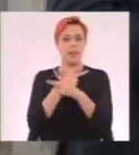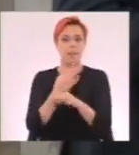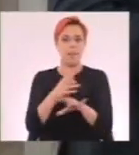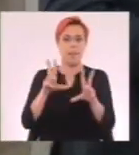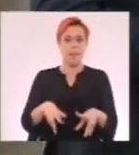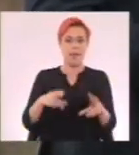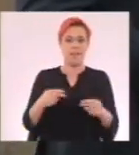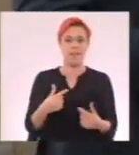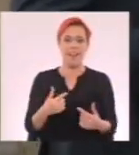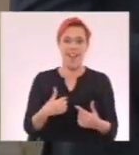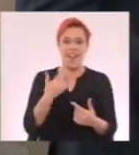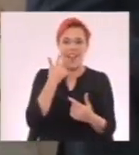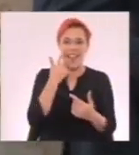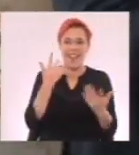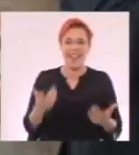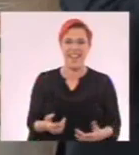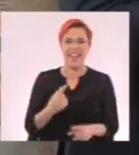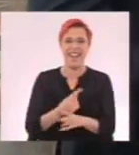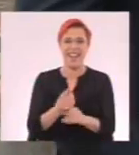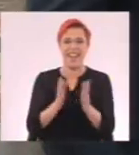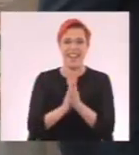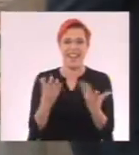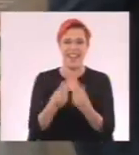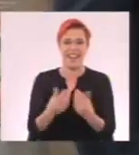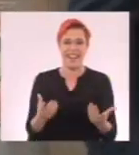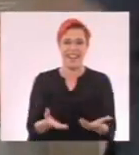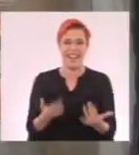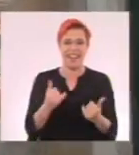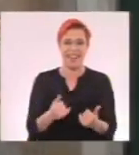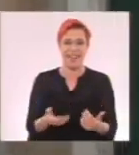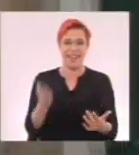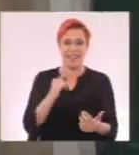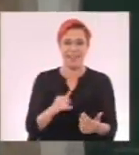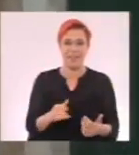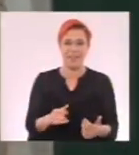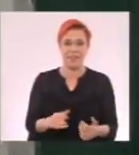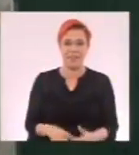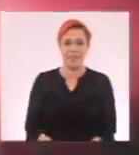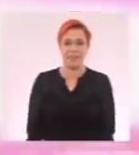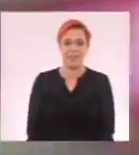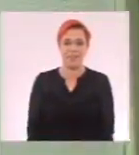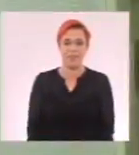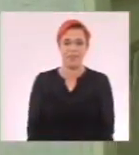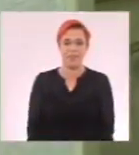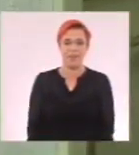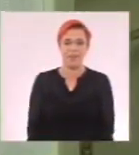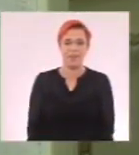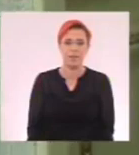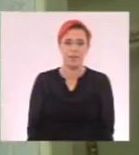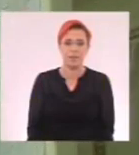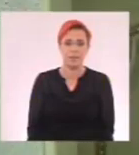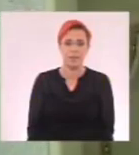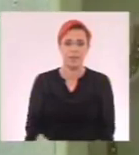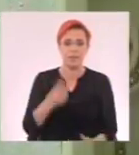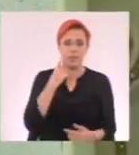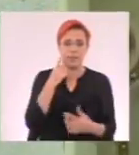festas. Não. Tu vais conhecer o mundo da magia. Vou conhecer também convosco. Então vamos lá. Vamos embora. Tu vê lá.